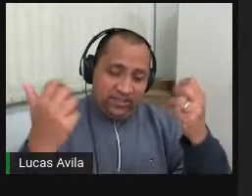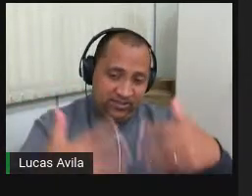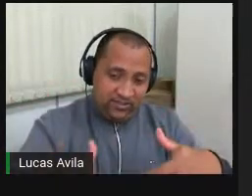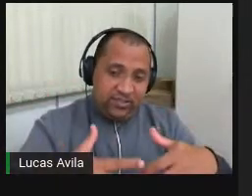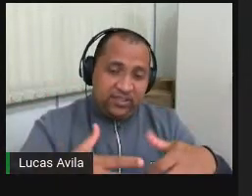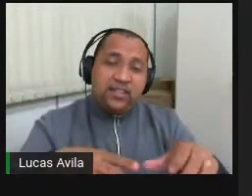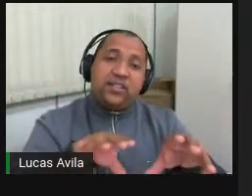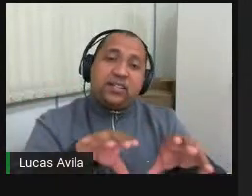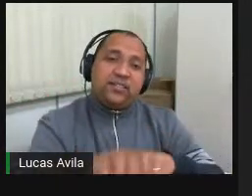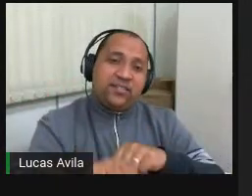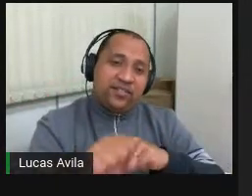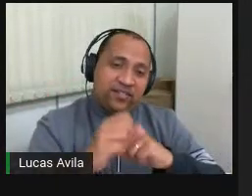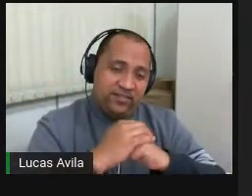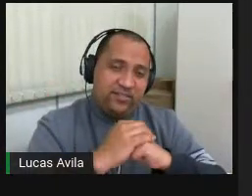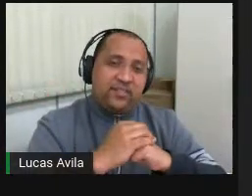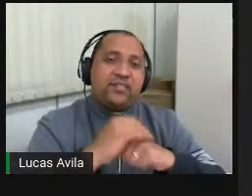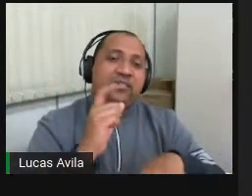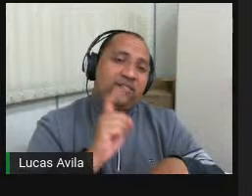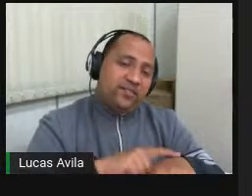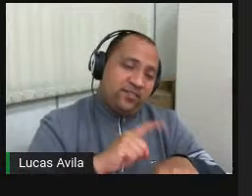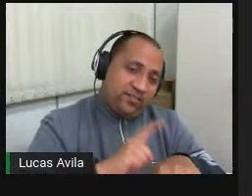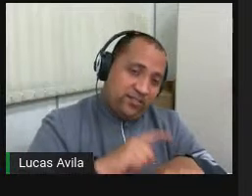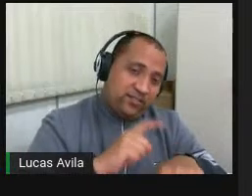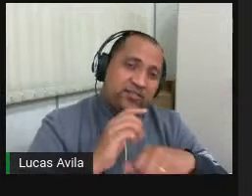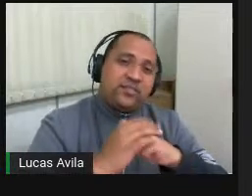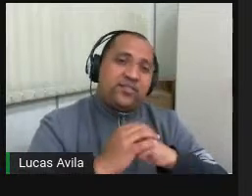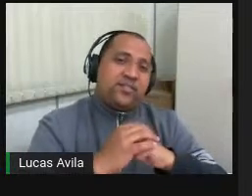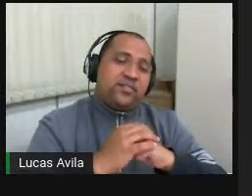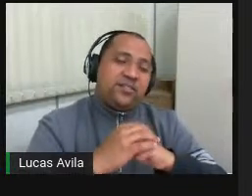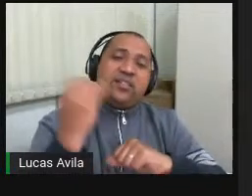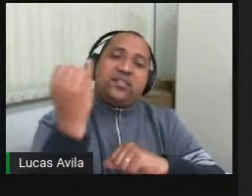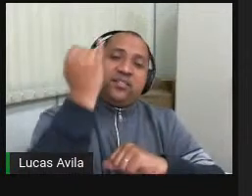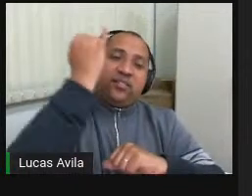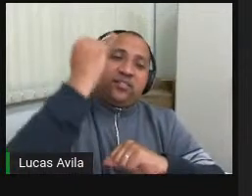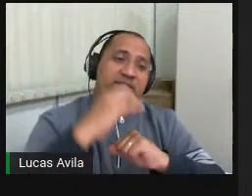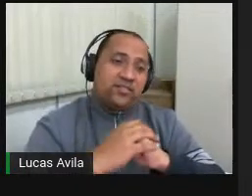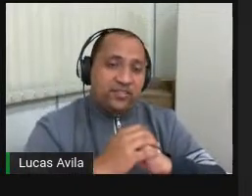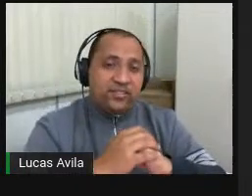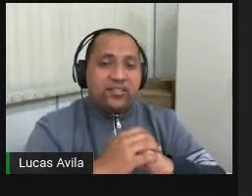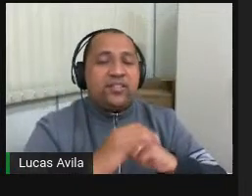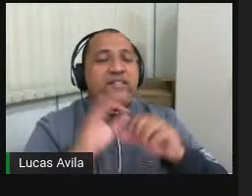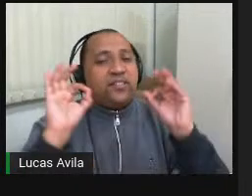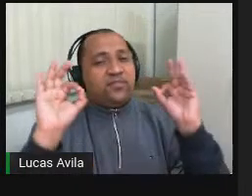formatura é um momento importante, solene,